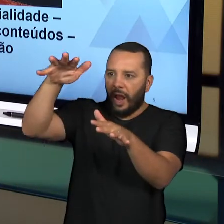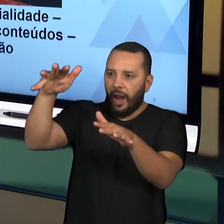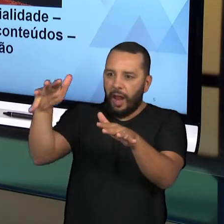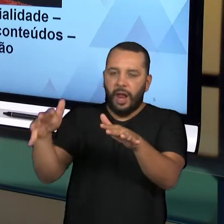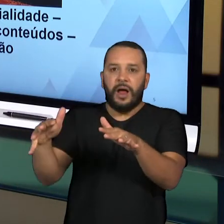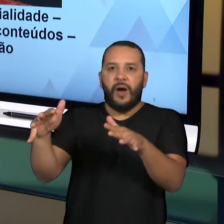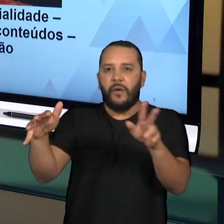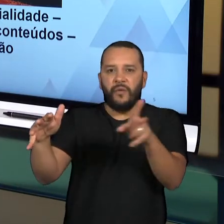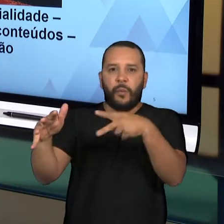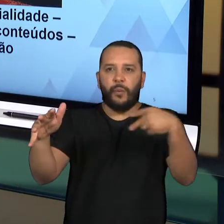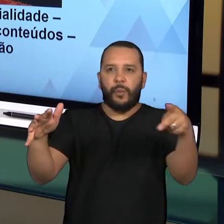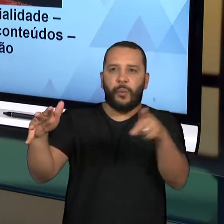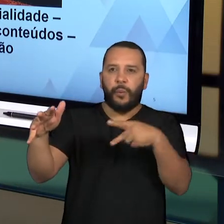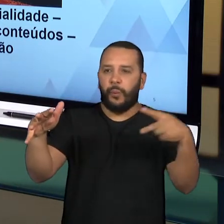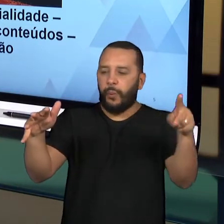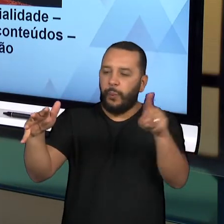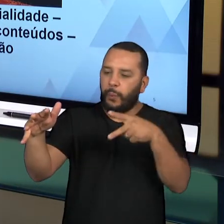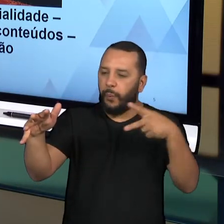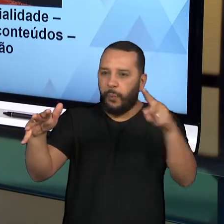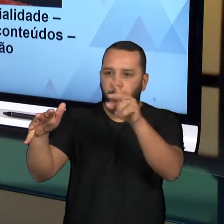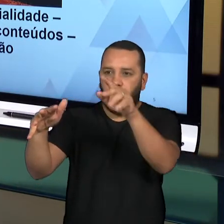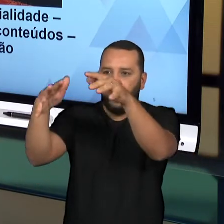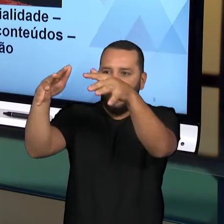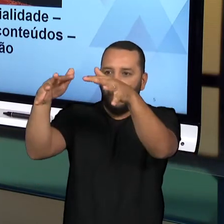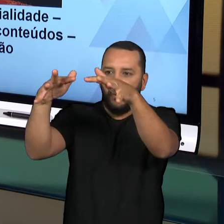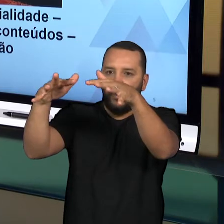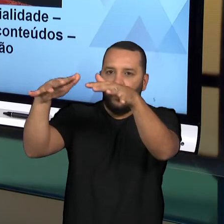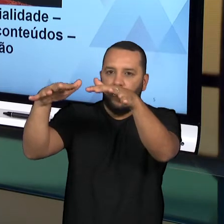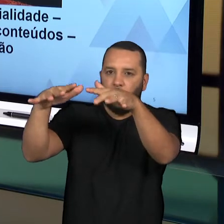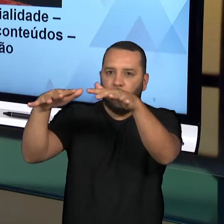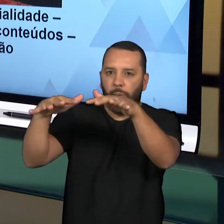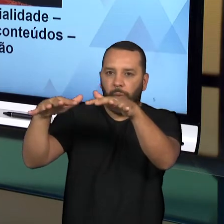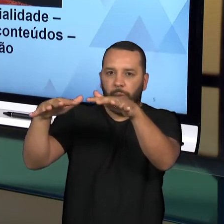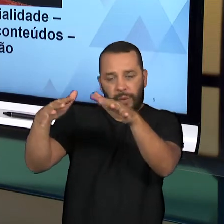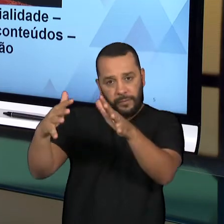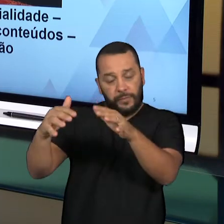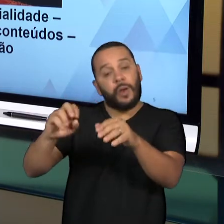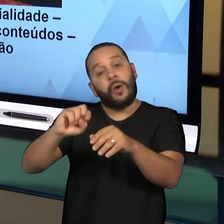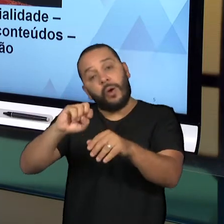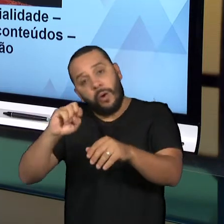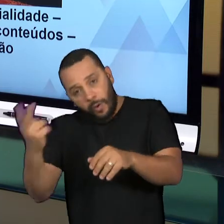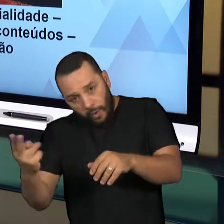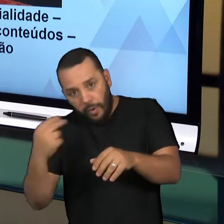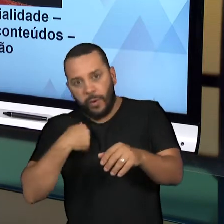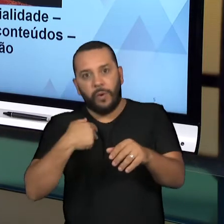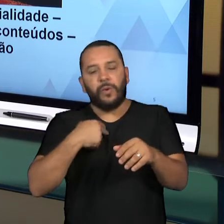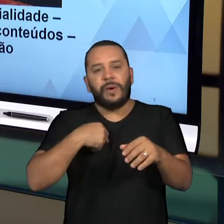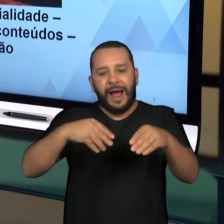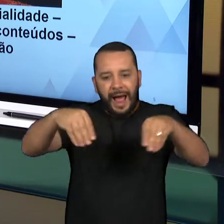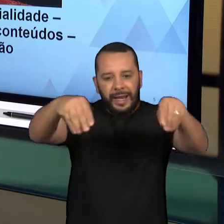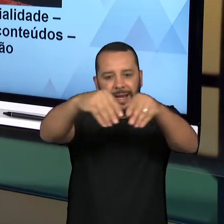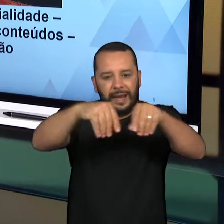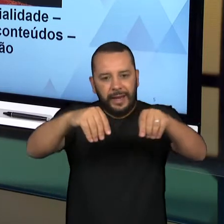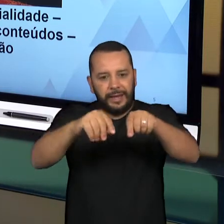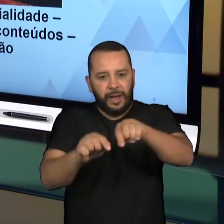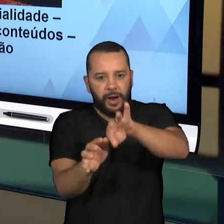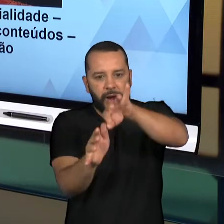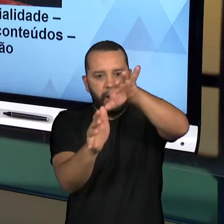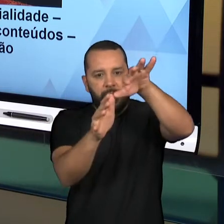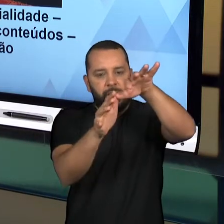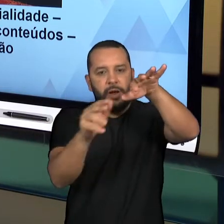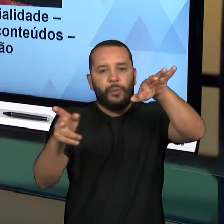ou é uma mudança provocada por ações humanas nesse local até e ao